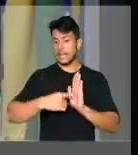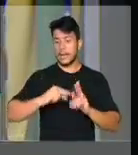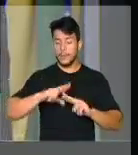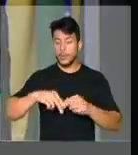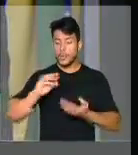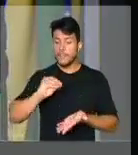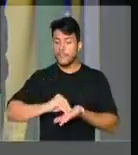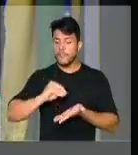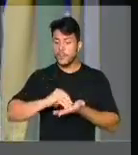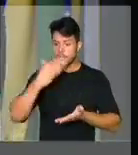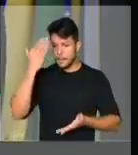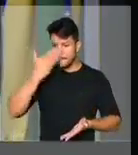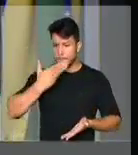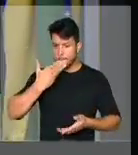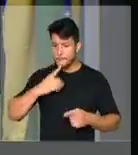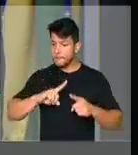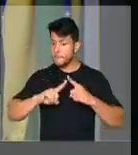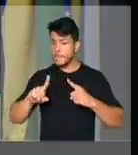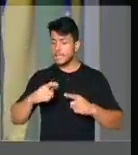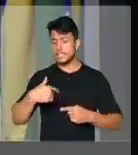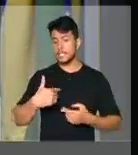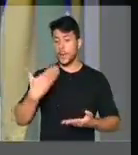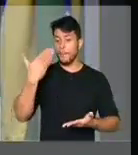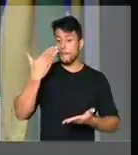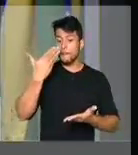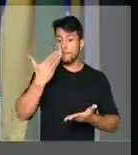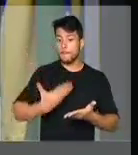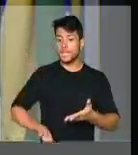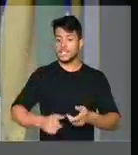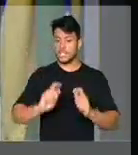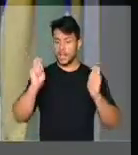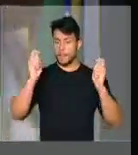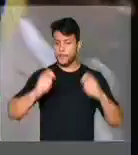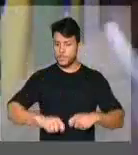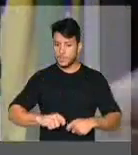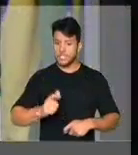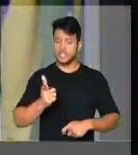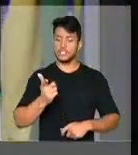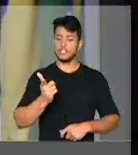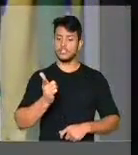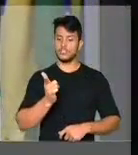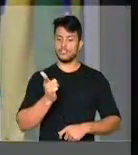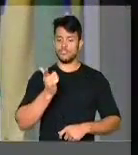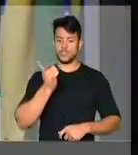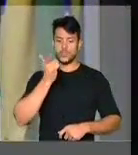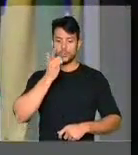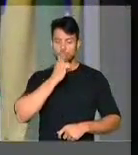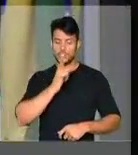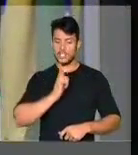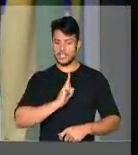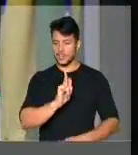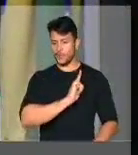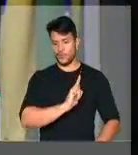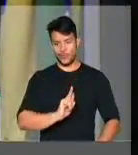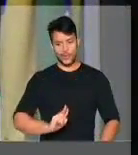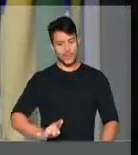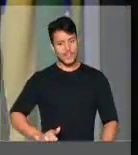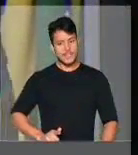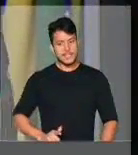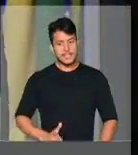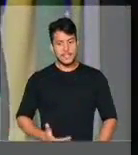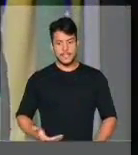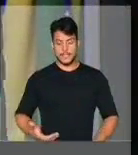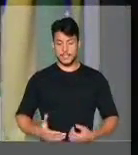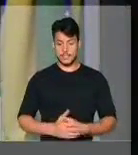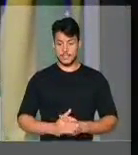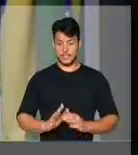provas. Agora, me tiraram a chance real de disputar o governo do Distrito Federal. No